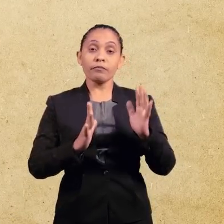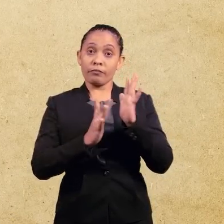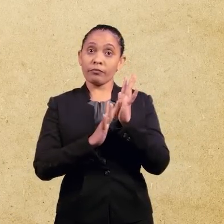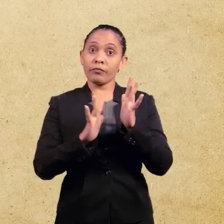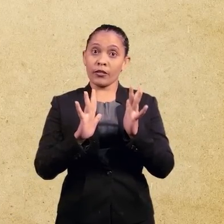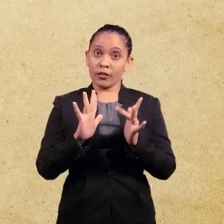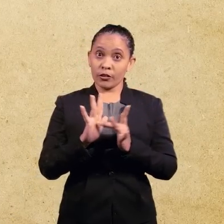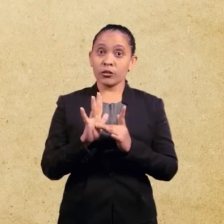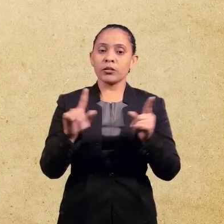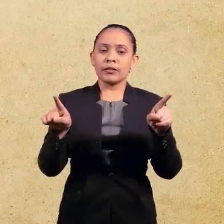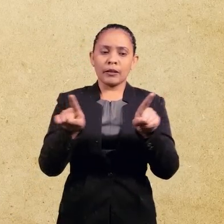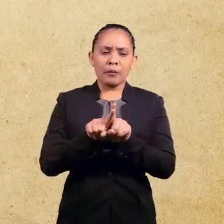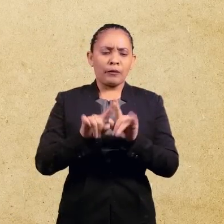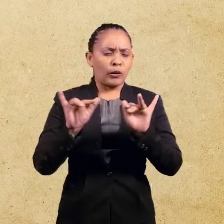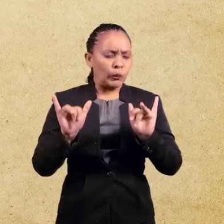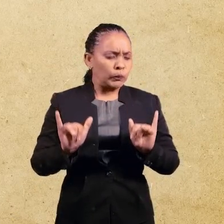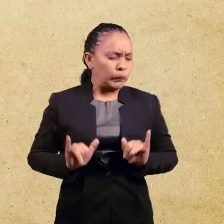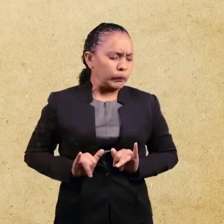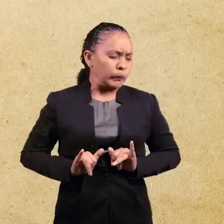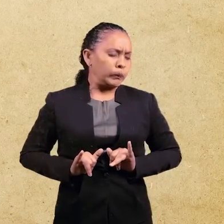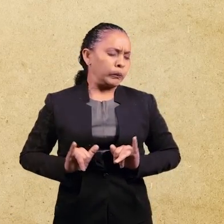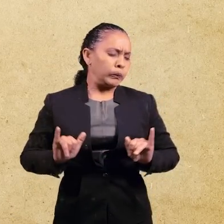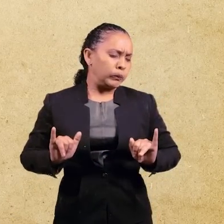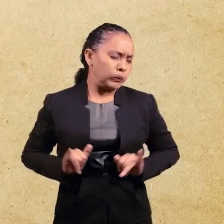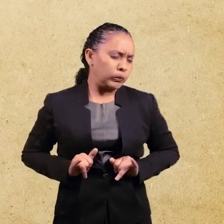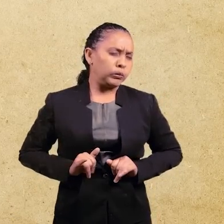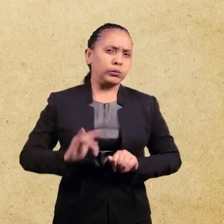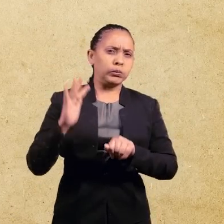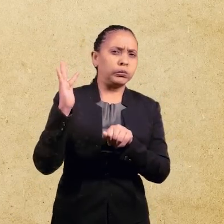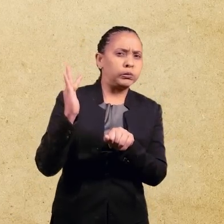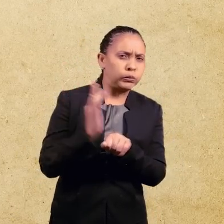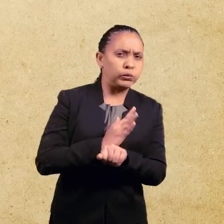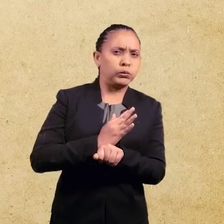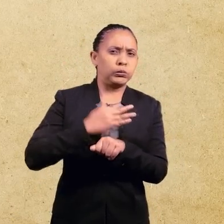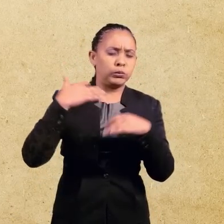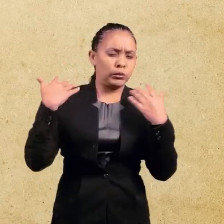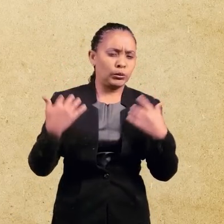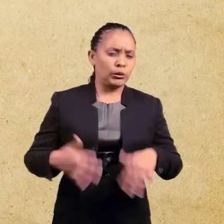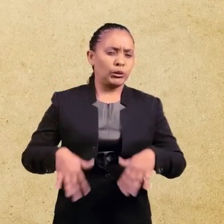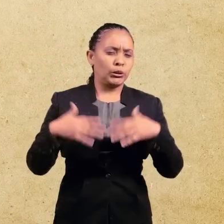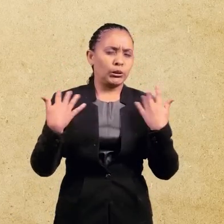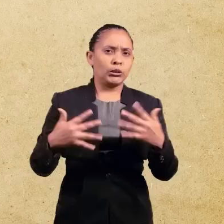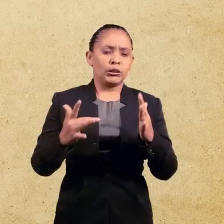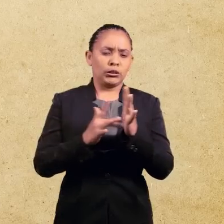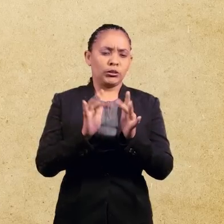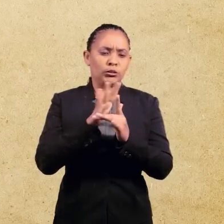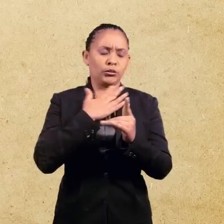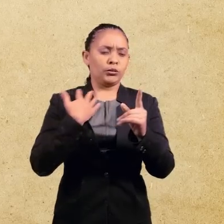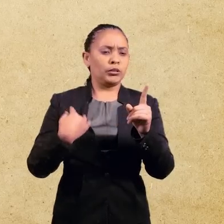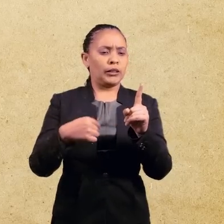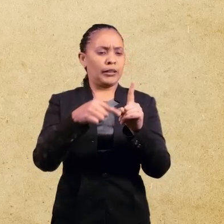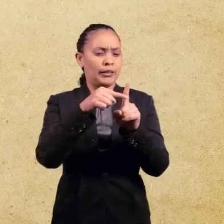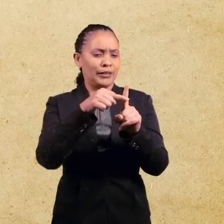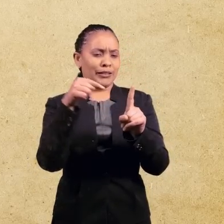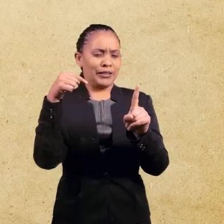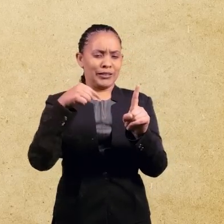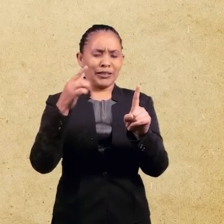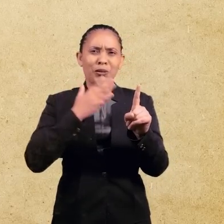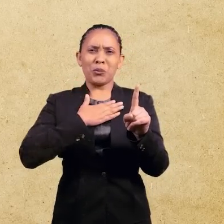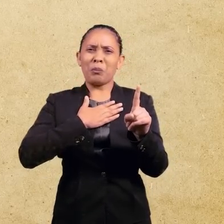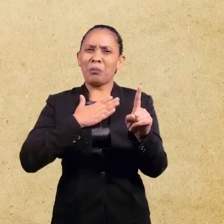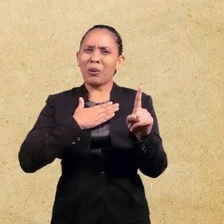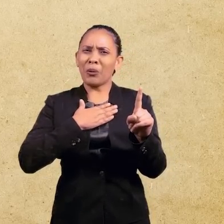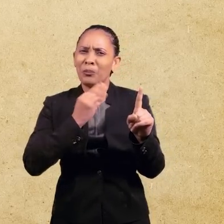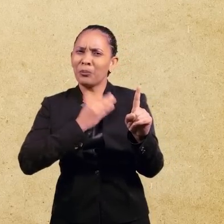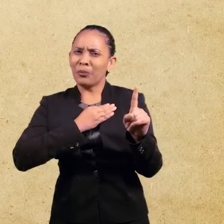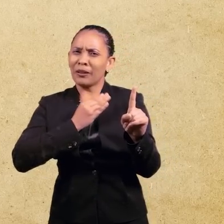ele também foi ferido pelas nossas transgressões. Então, por que ele foi ferido? Por causa da minha